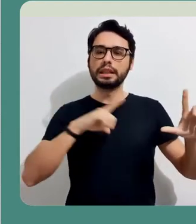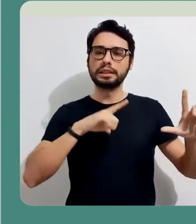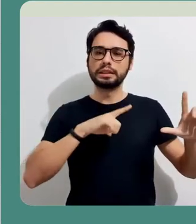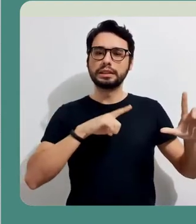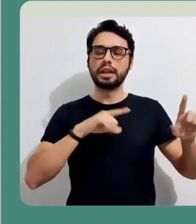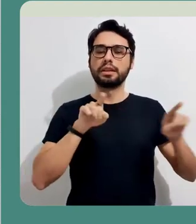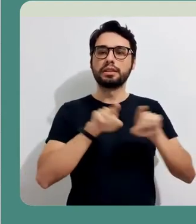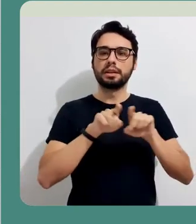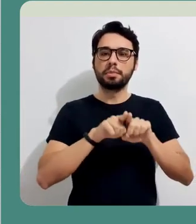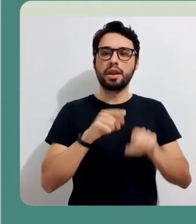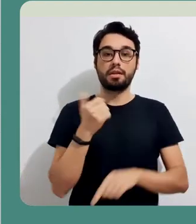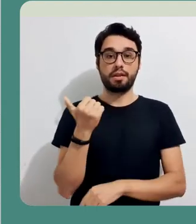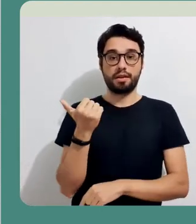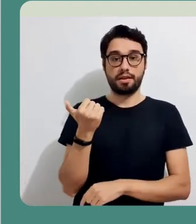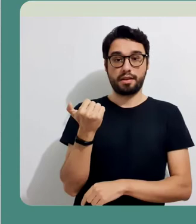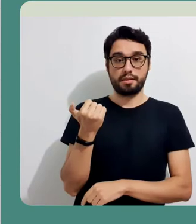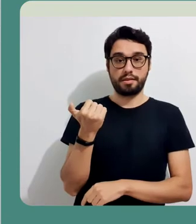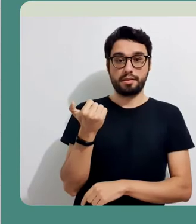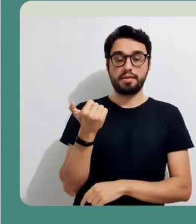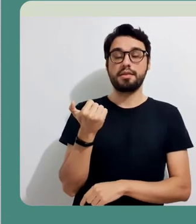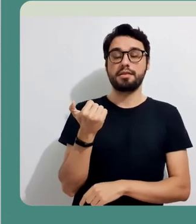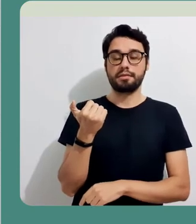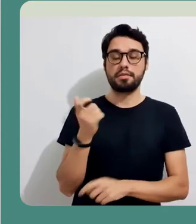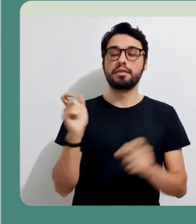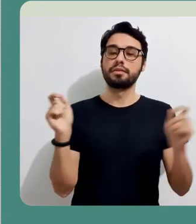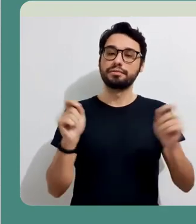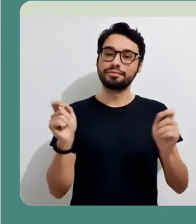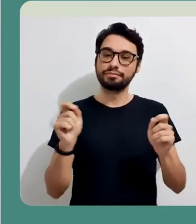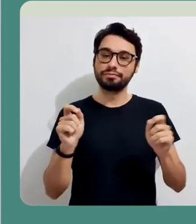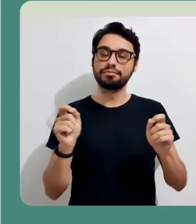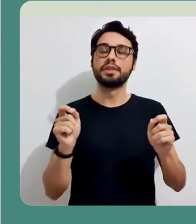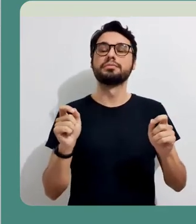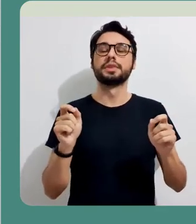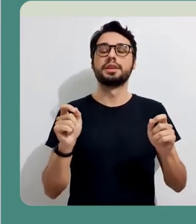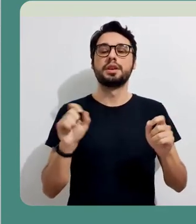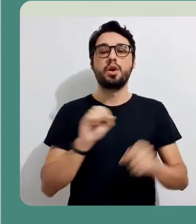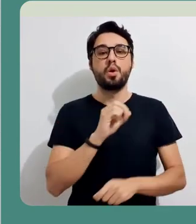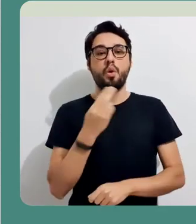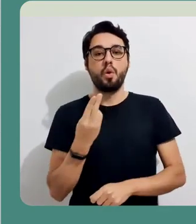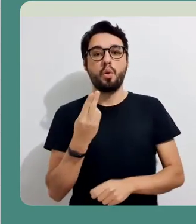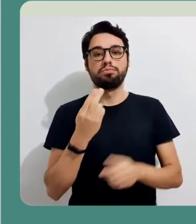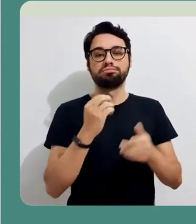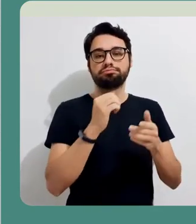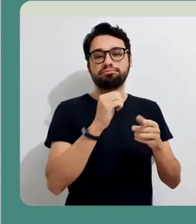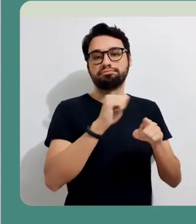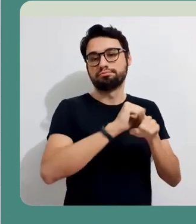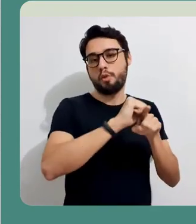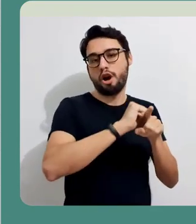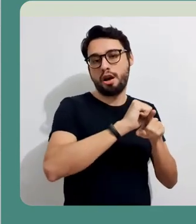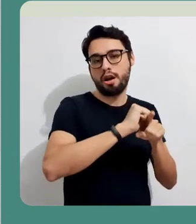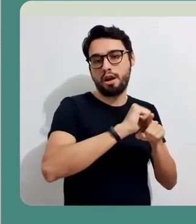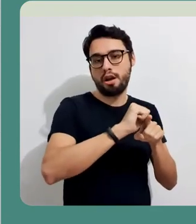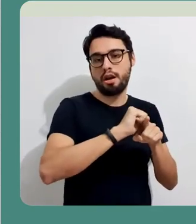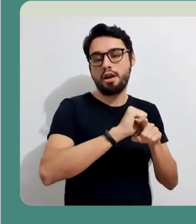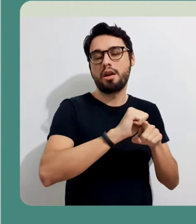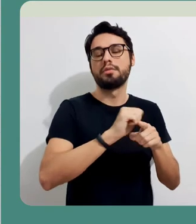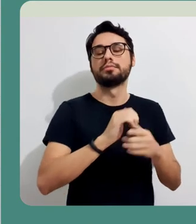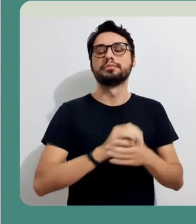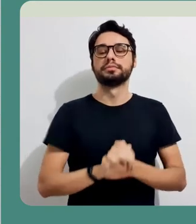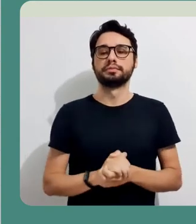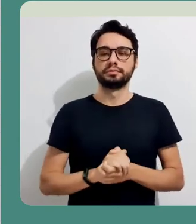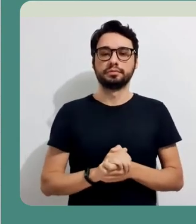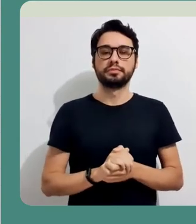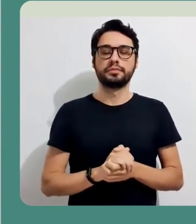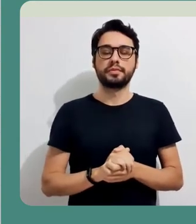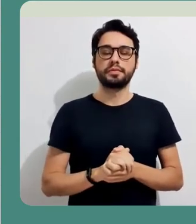tem outras ferramentas de utilização como por exemplo caneta na Eu posso também que trabalhar com uma caneta